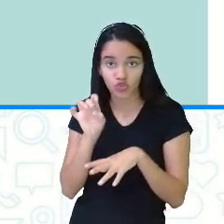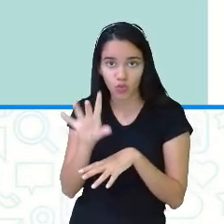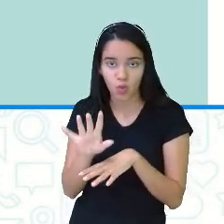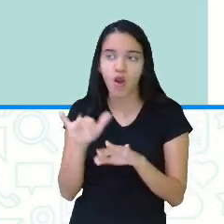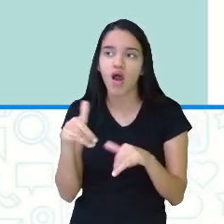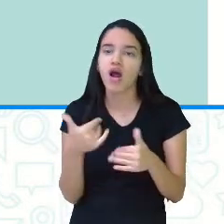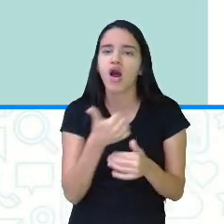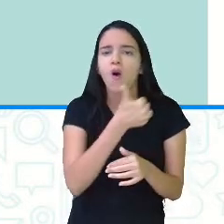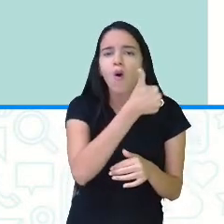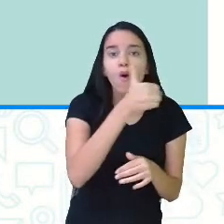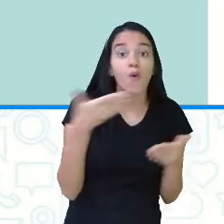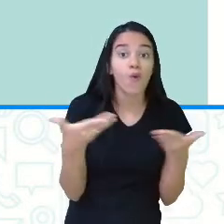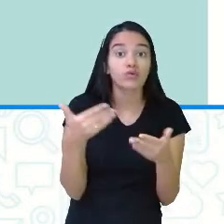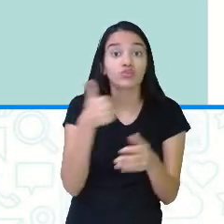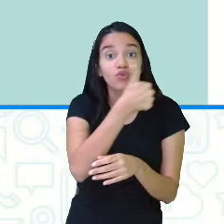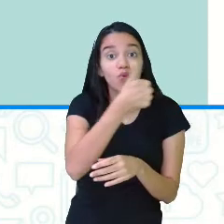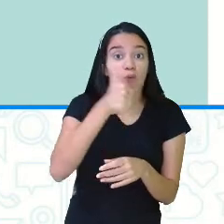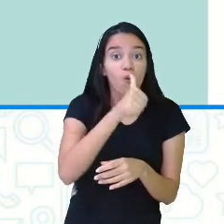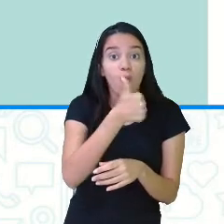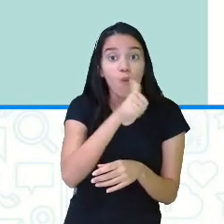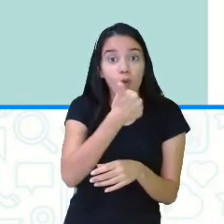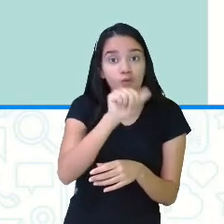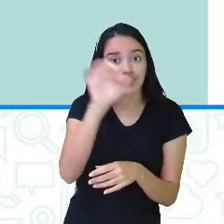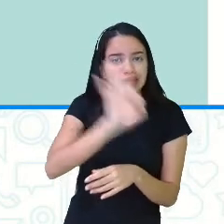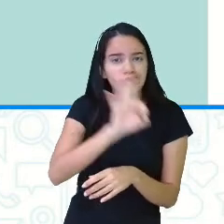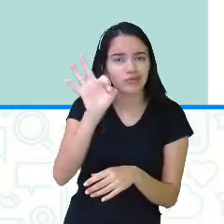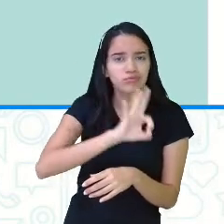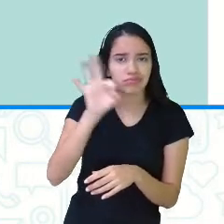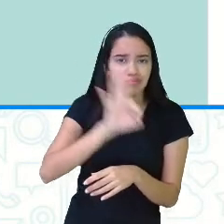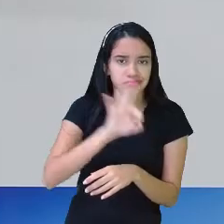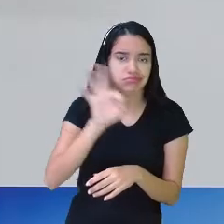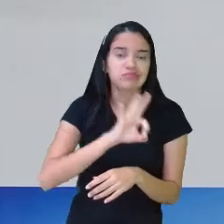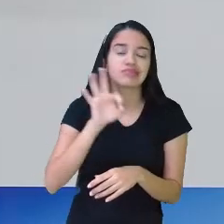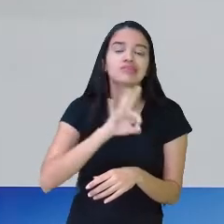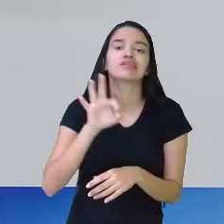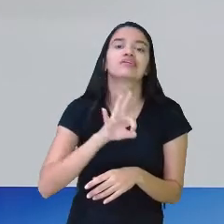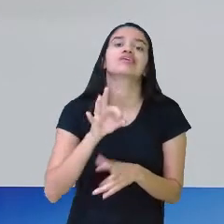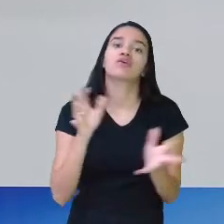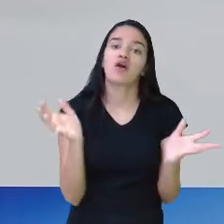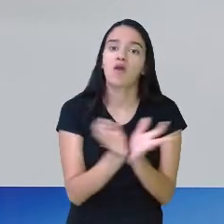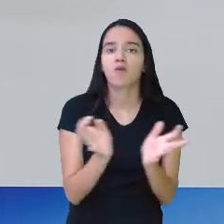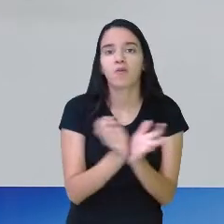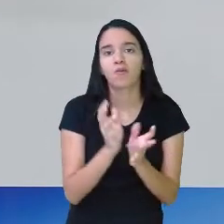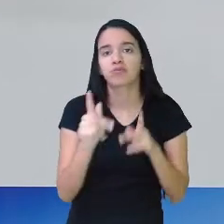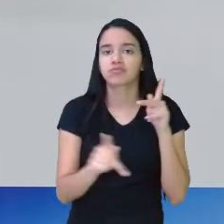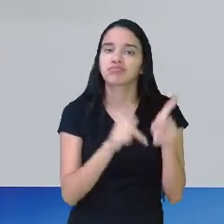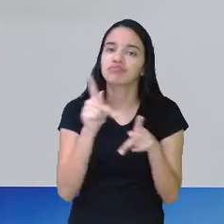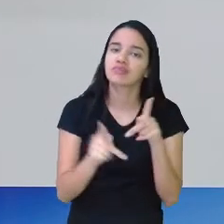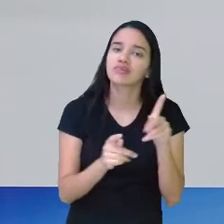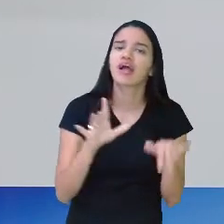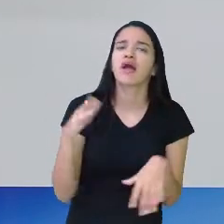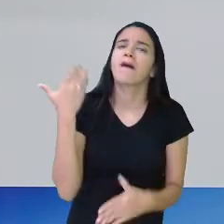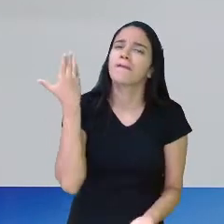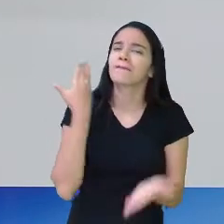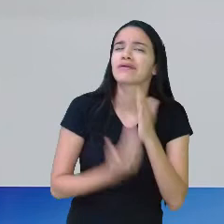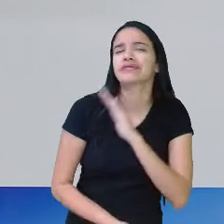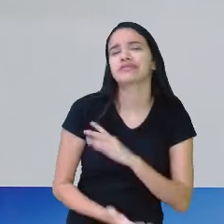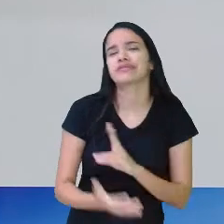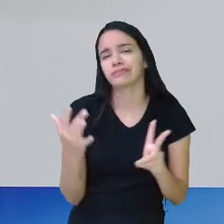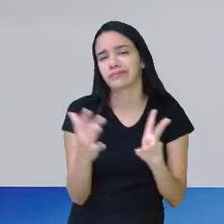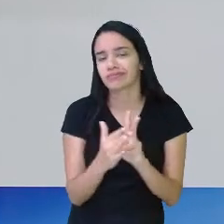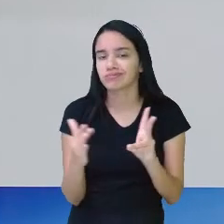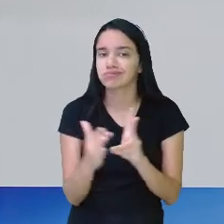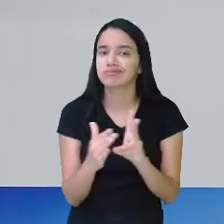apenas 11% desse território aqui todinho é ocupado por essa população. Será que perdemos